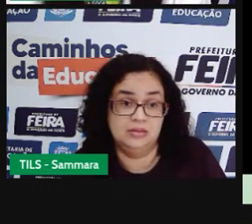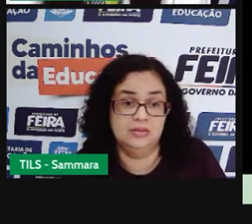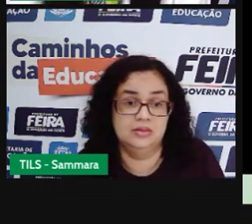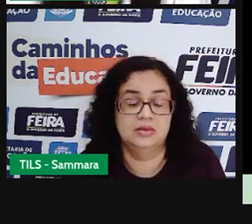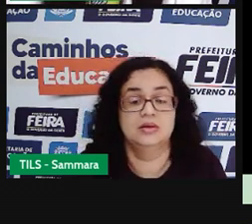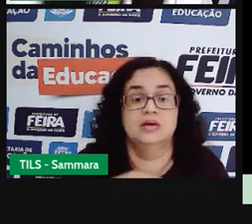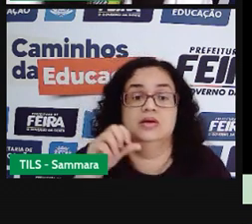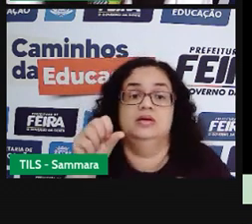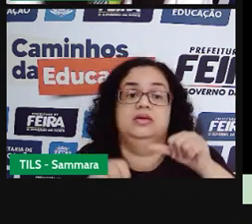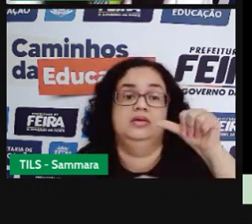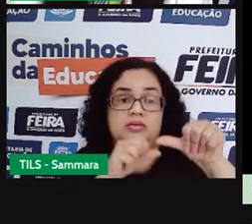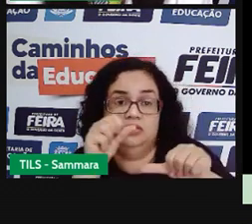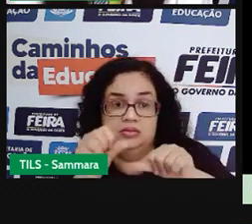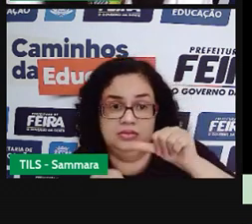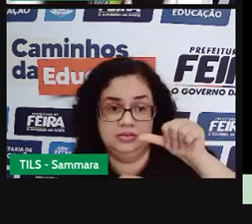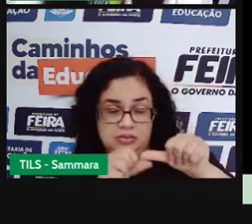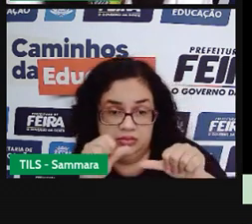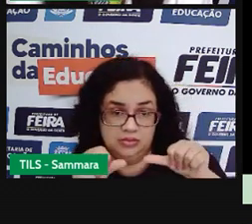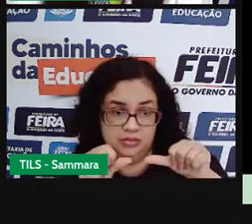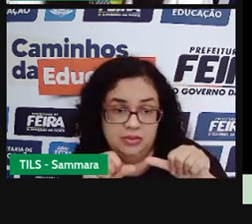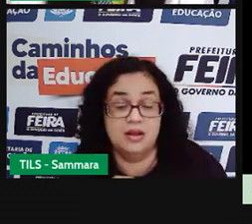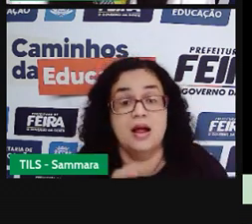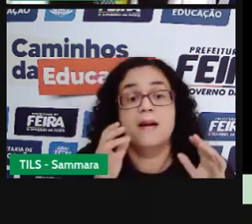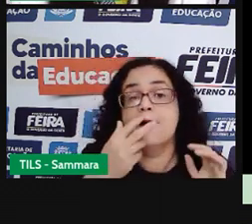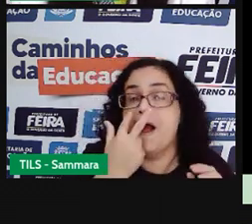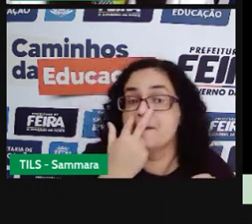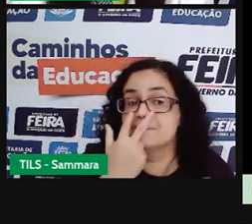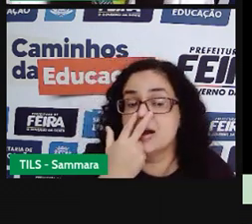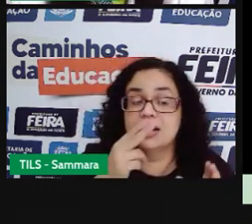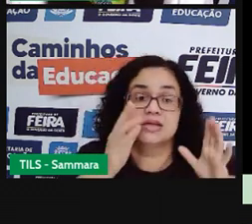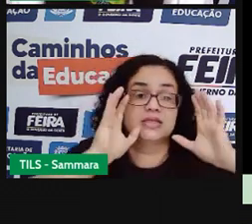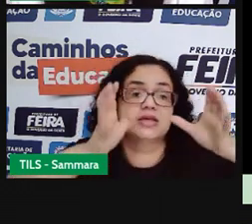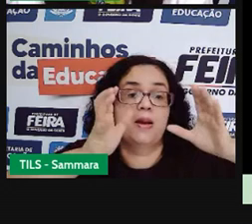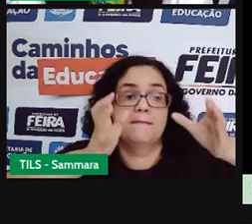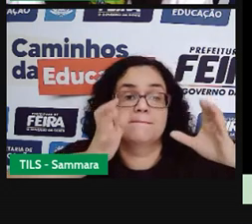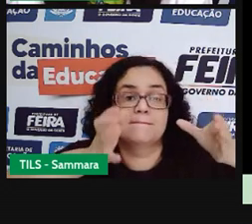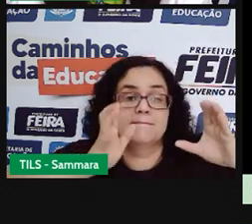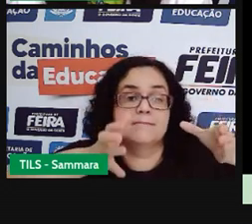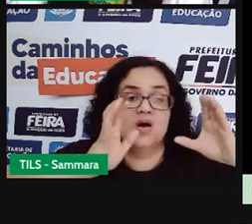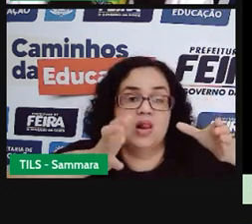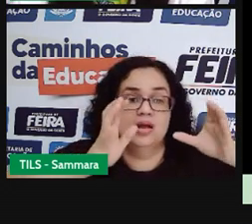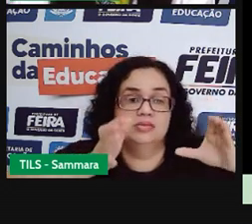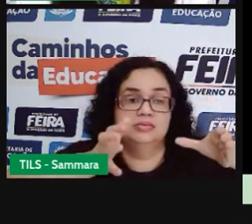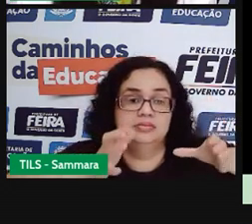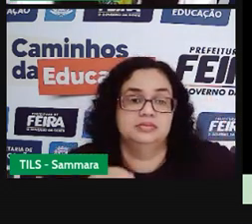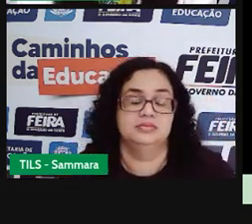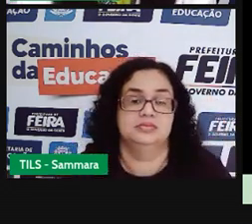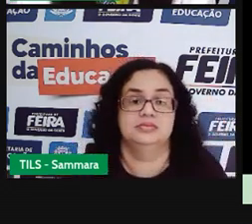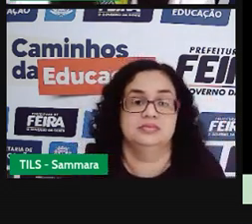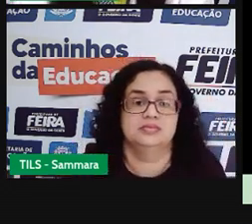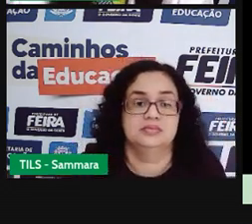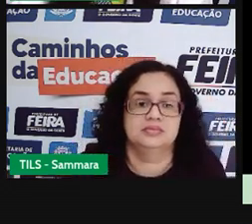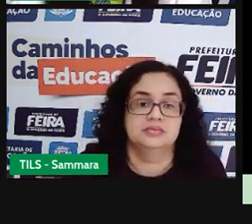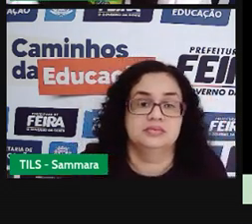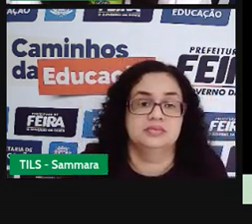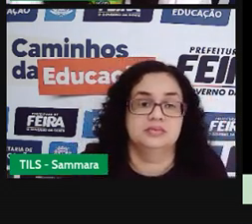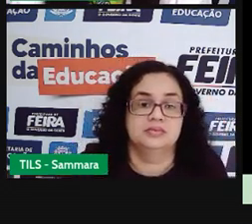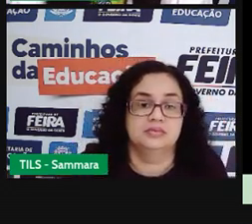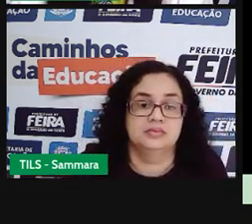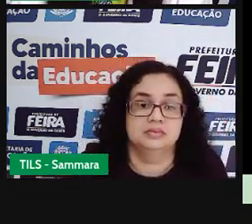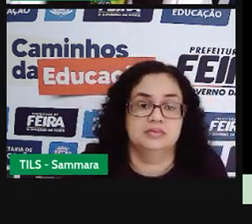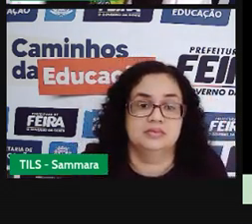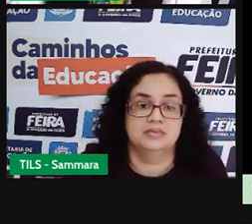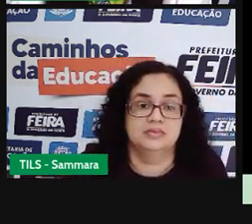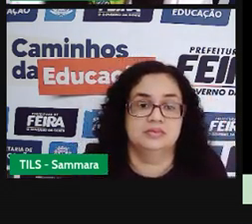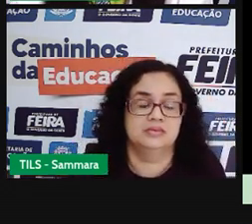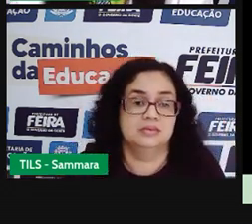porque um dos objetos mais comuns quando a gente associar esses formatos né da figura espacial com